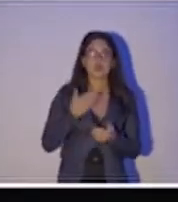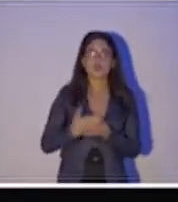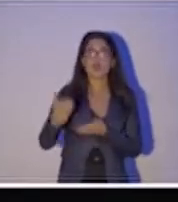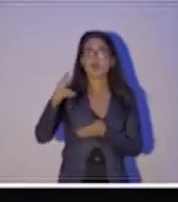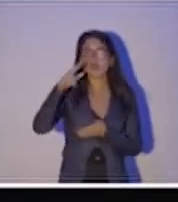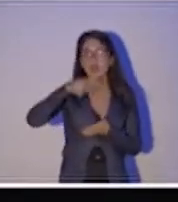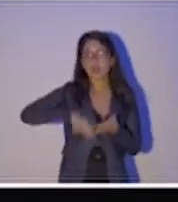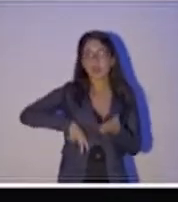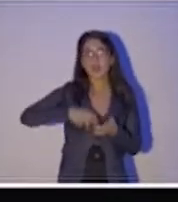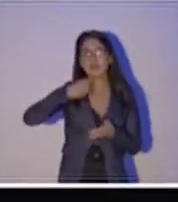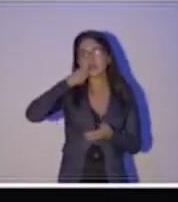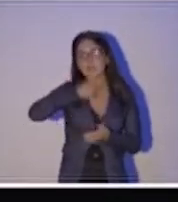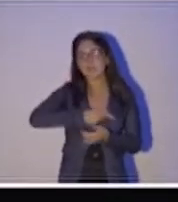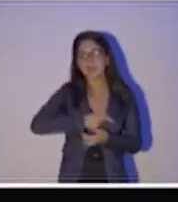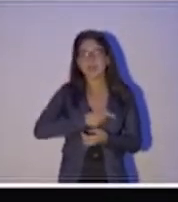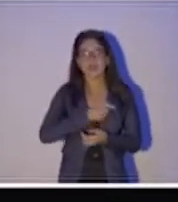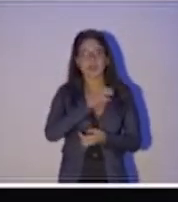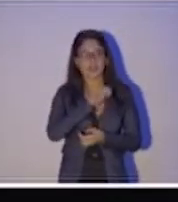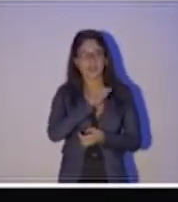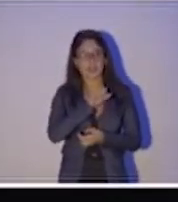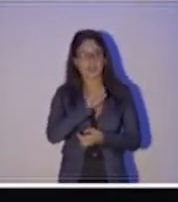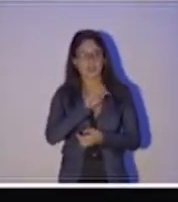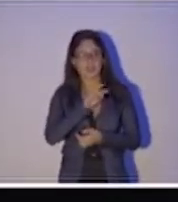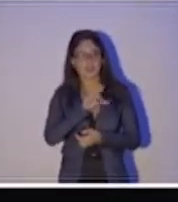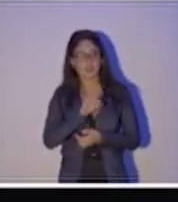Alves? Machado Nossa de Assis. Senhora.